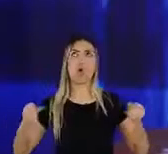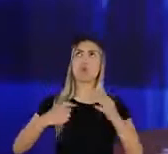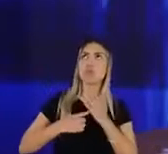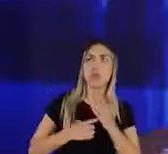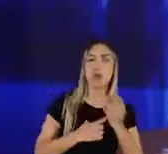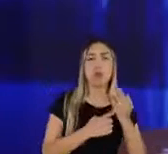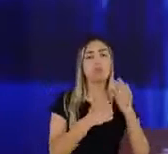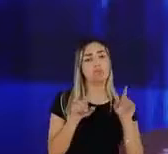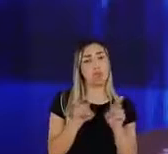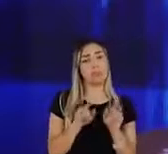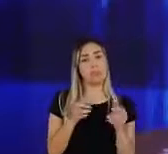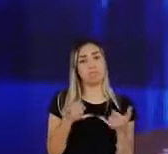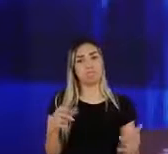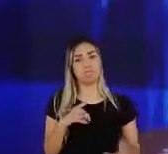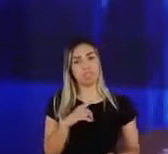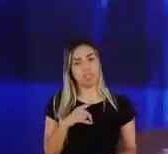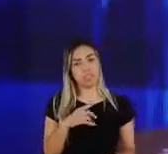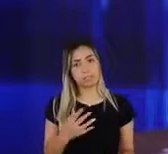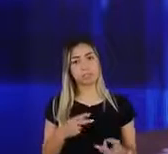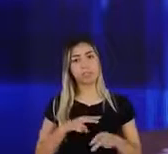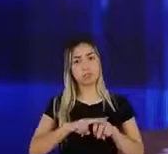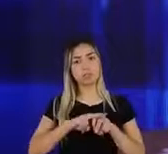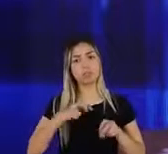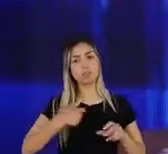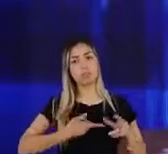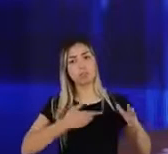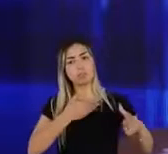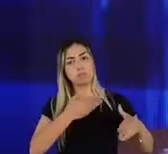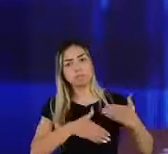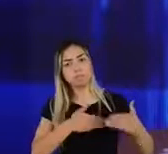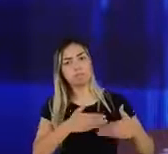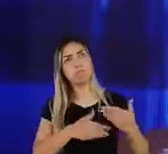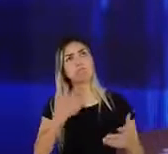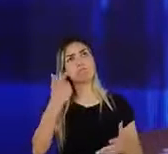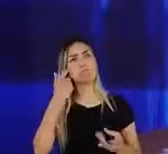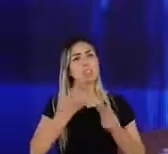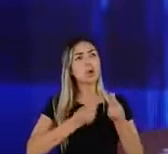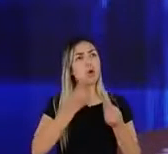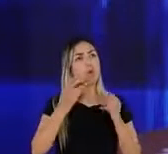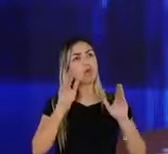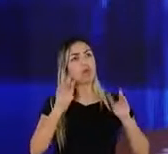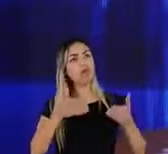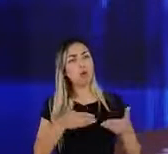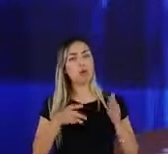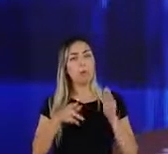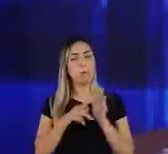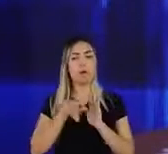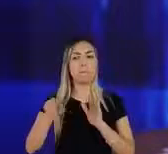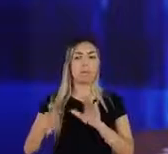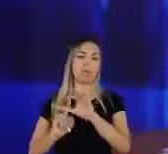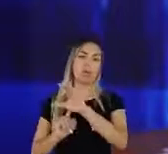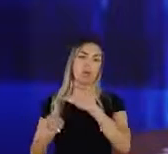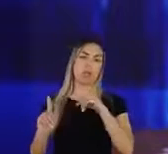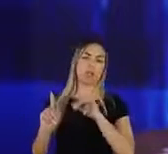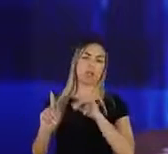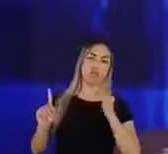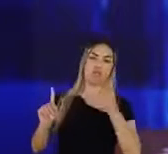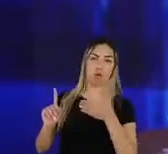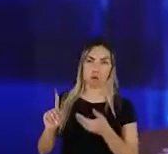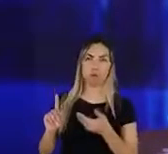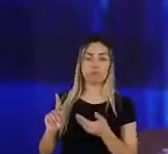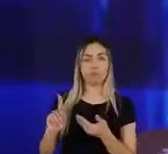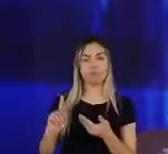é seguir nessa linha de olhar de centralizar de focar no no consumo o cliente tanto as empresas